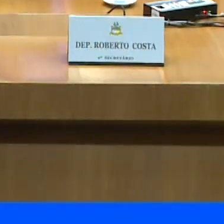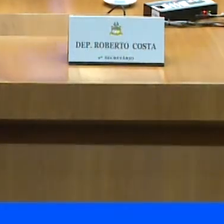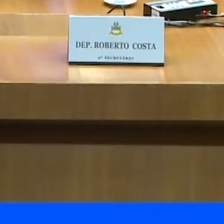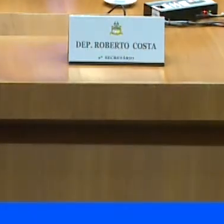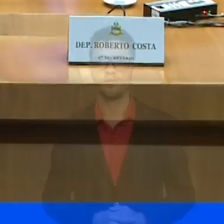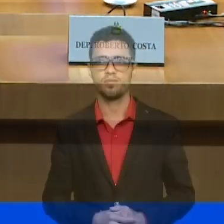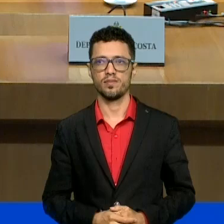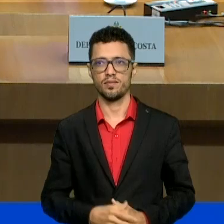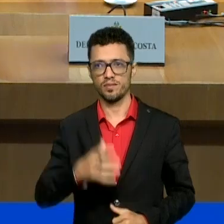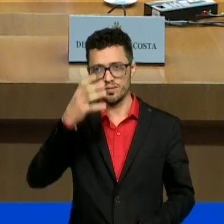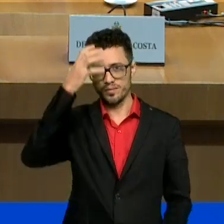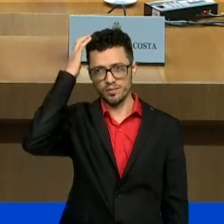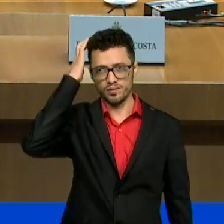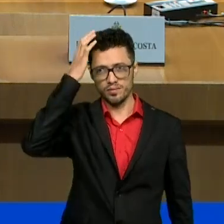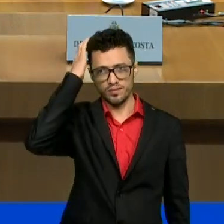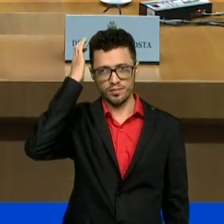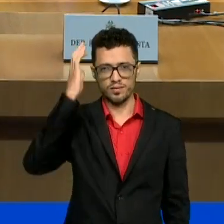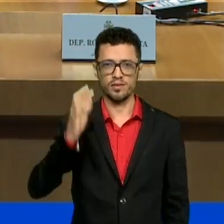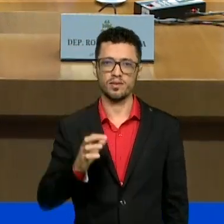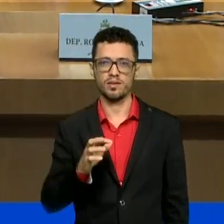Neto e Rafael.